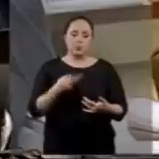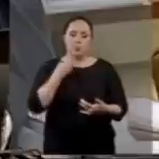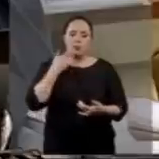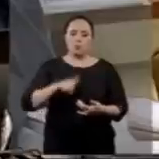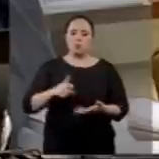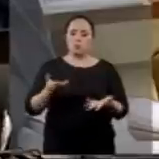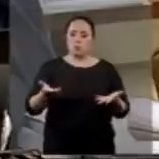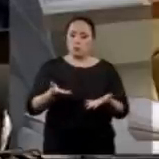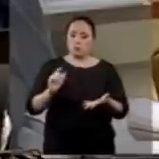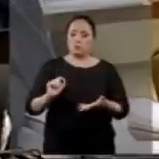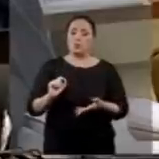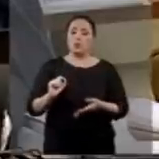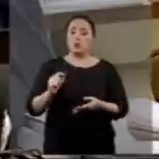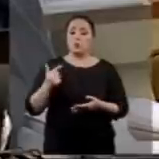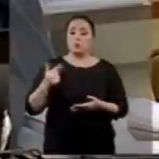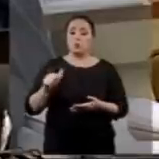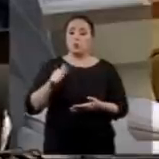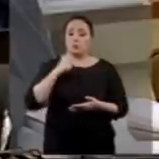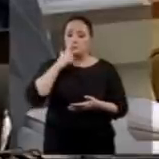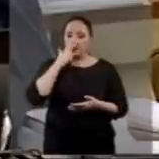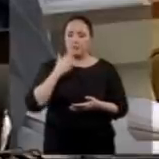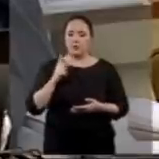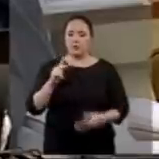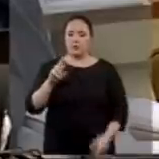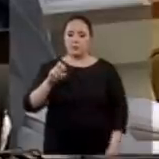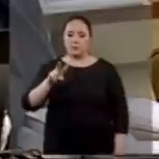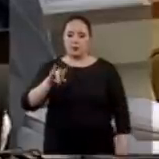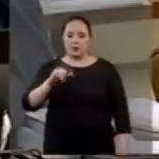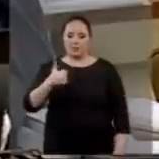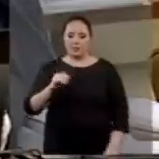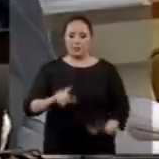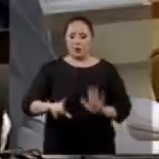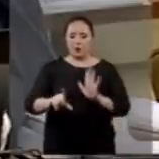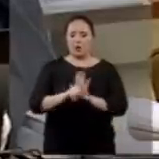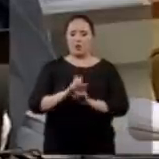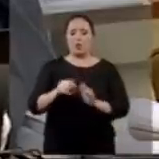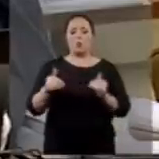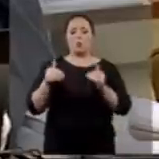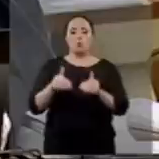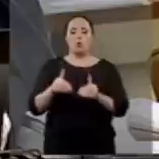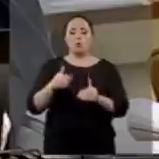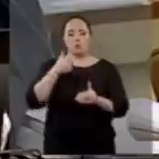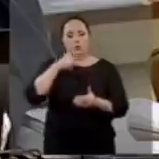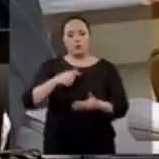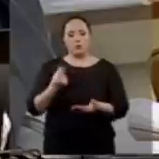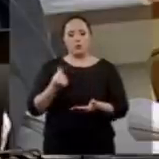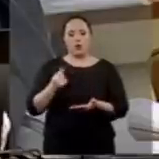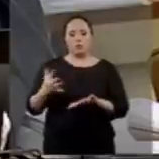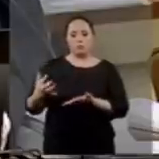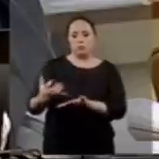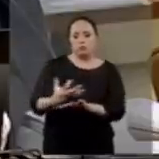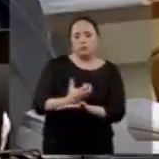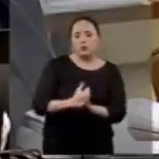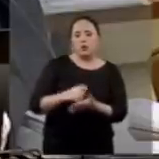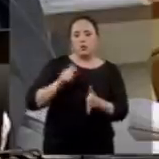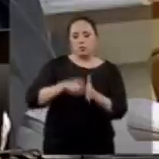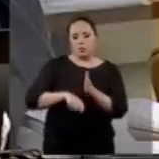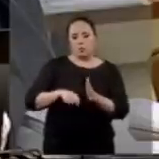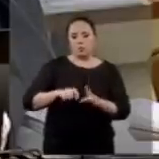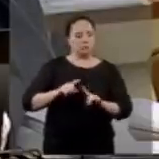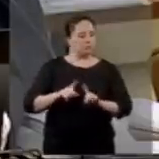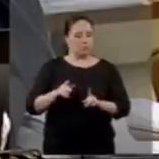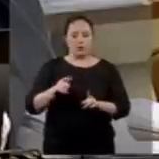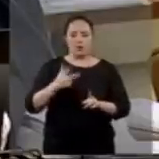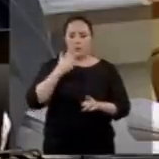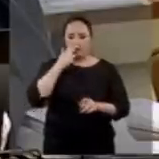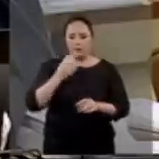agora que não há uma previsão, essa previsão legal, ela não se destina ao aumento de arrecadação tributária, mas à criação de um